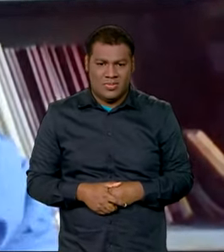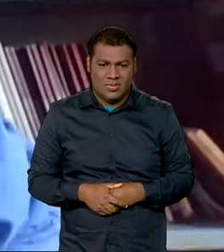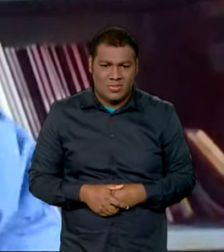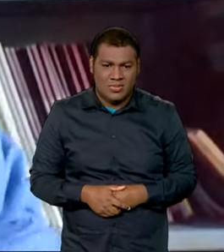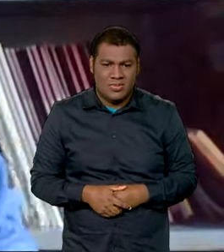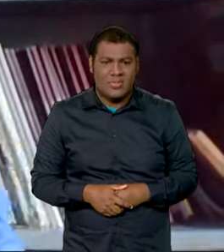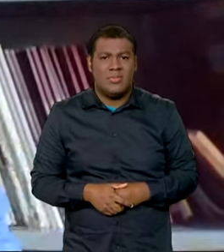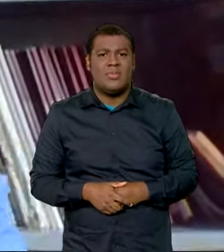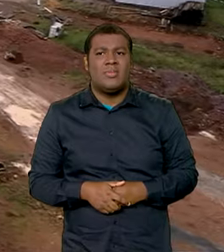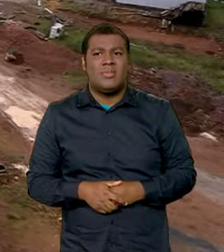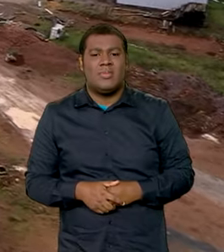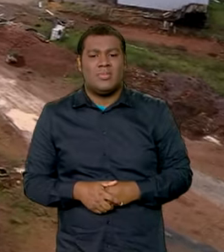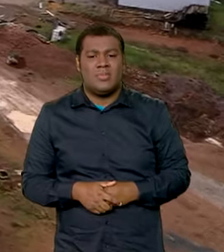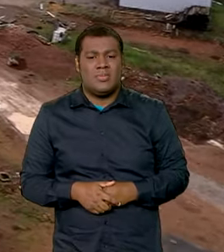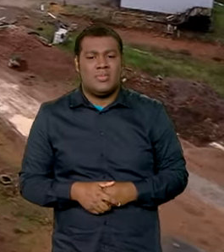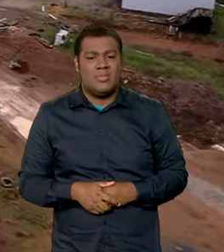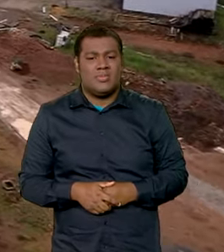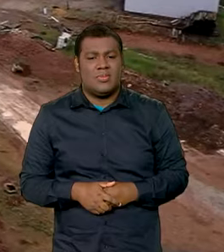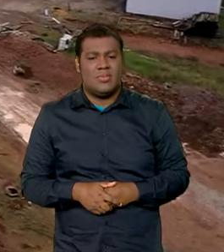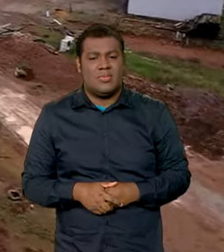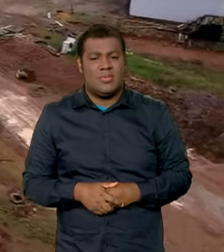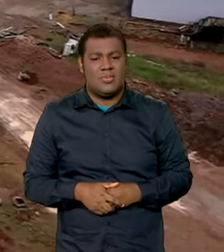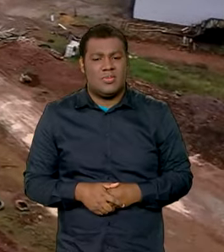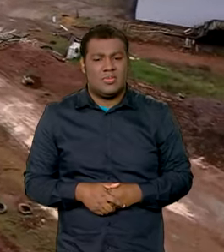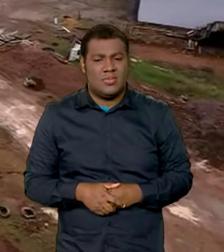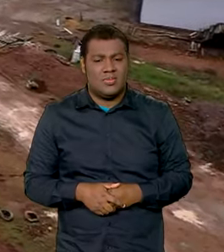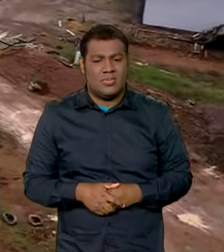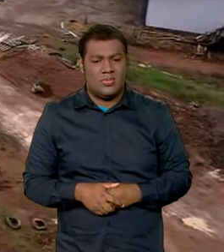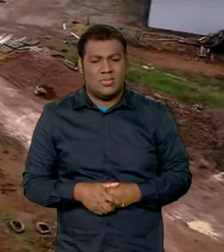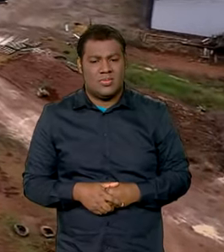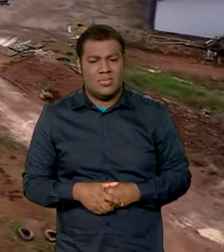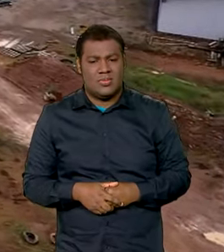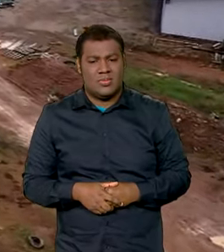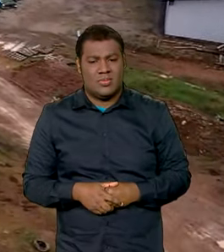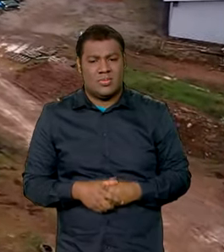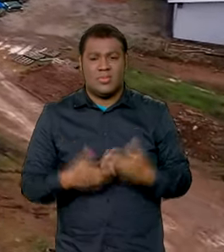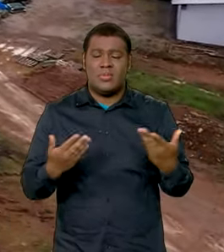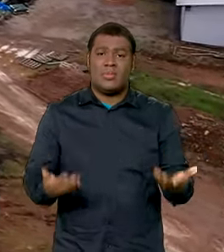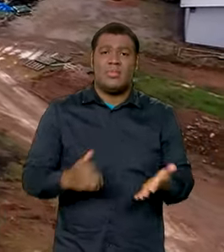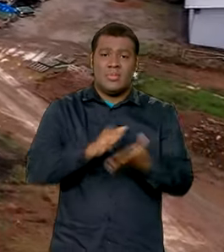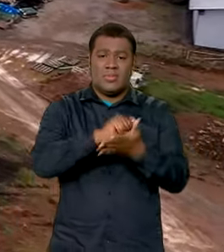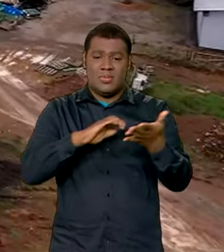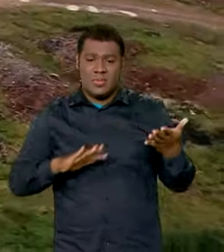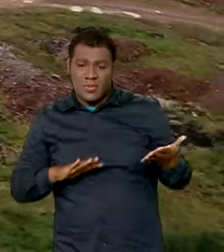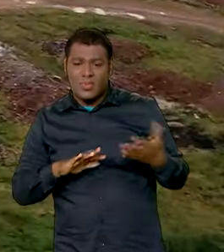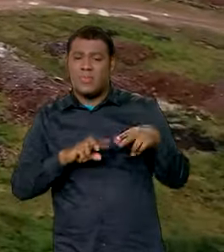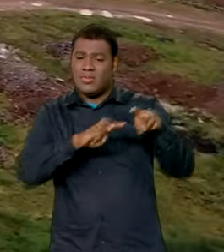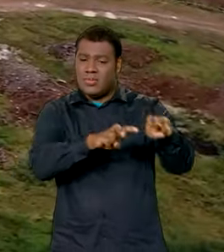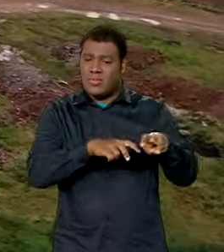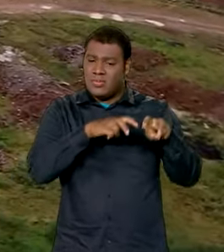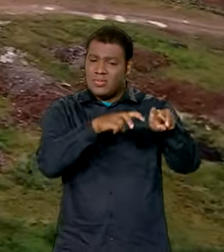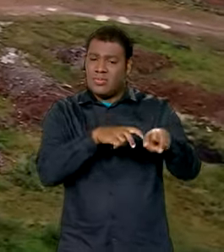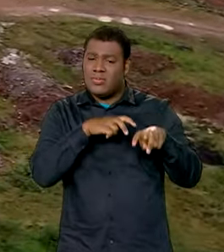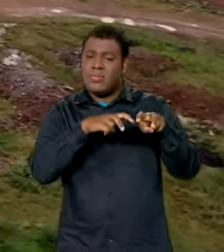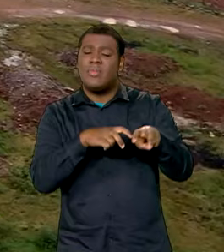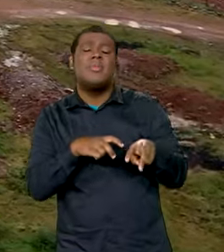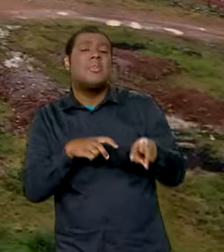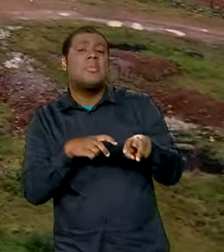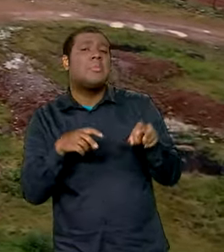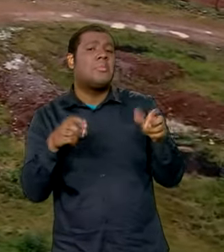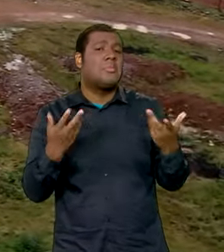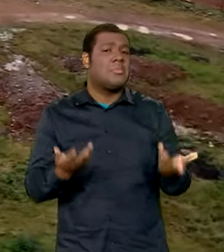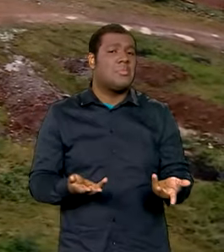mais contundentes, né? Então, que tipo de atividade agrícola ali poderá ser